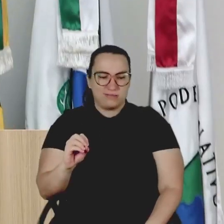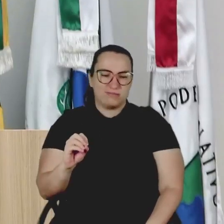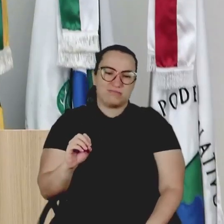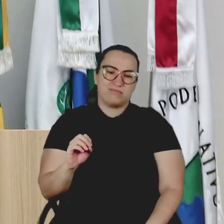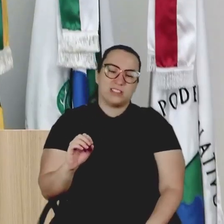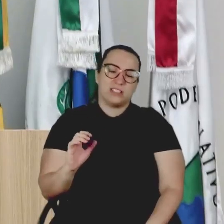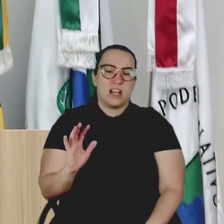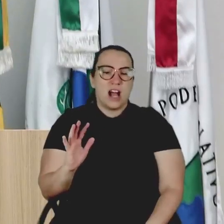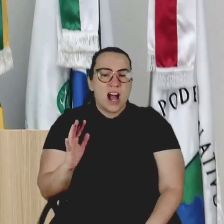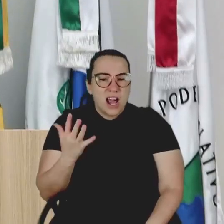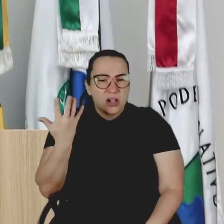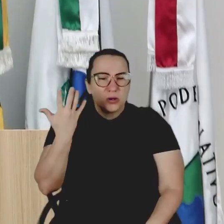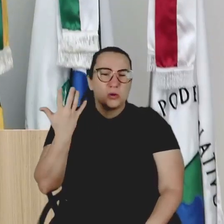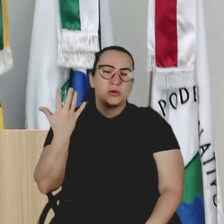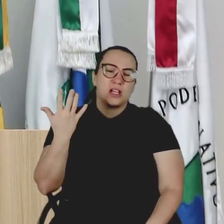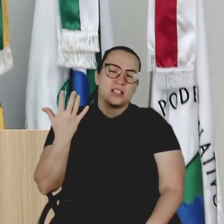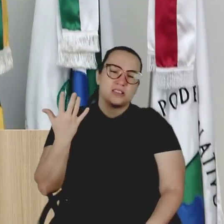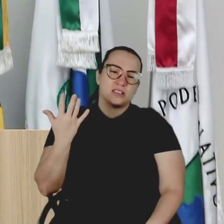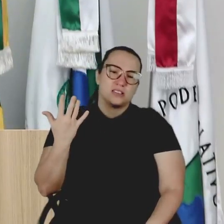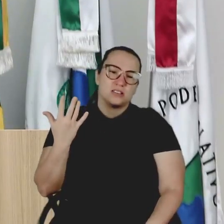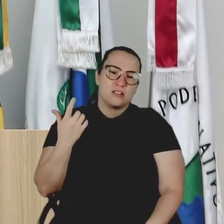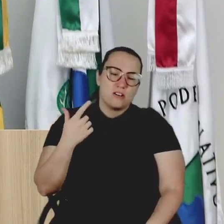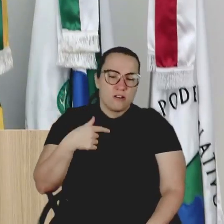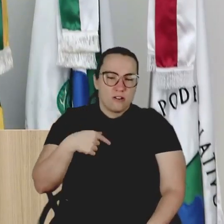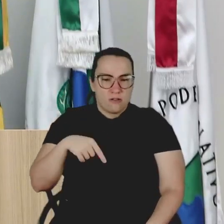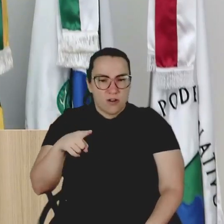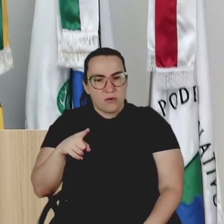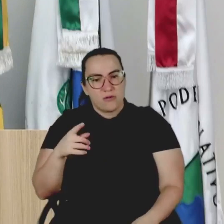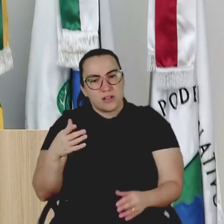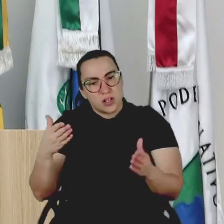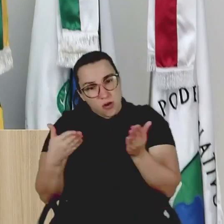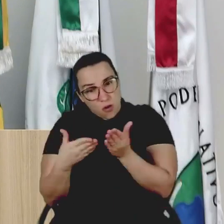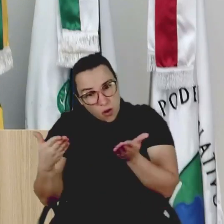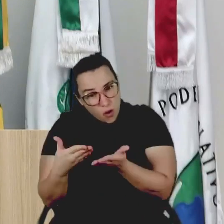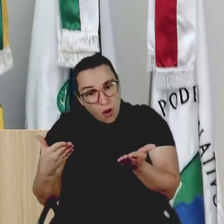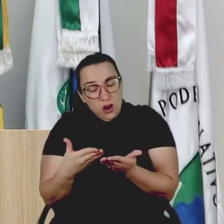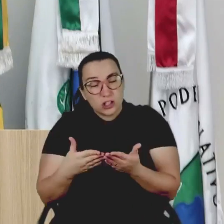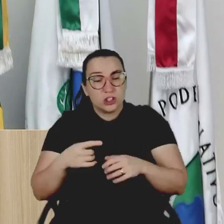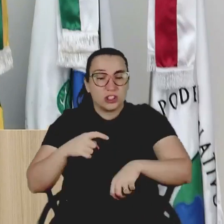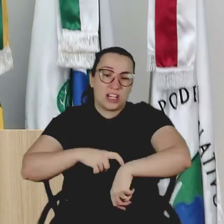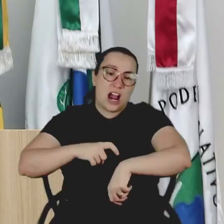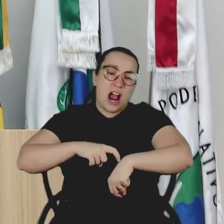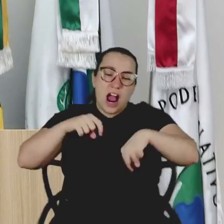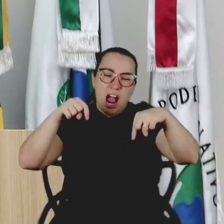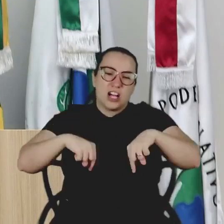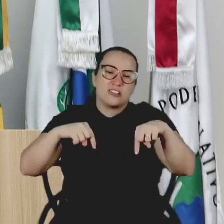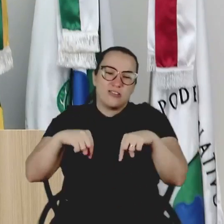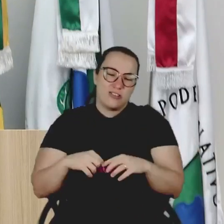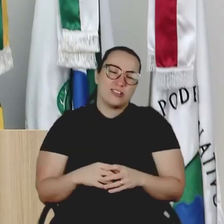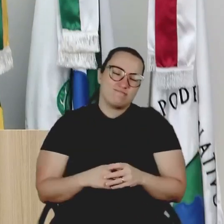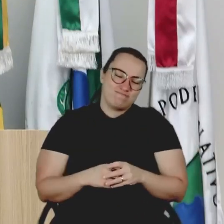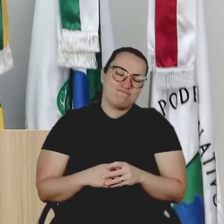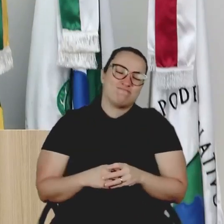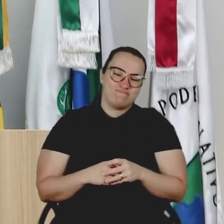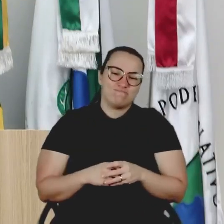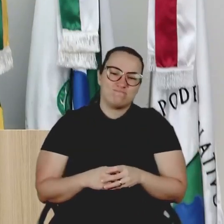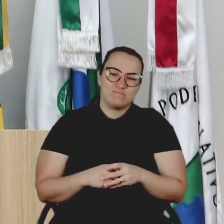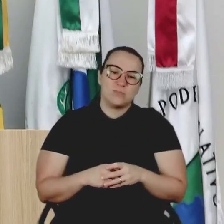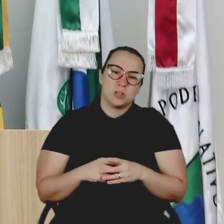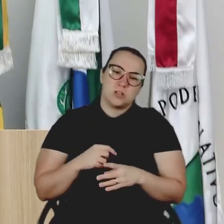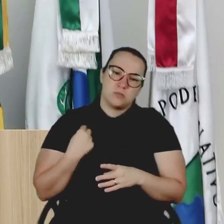depara com a questão do vamos fazer hoje, vamos fazer agora. Mas nós